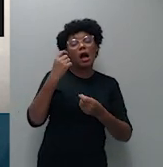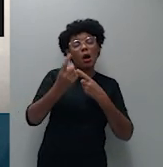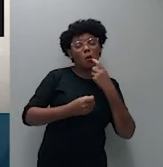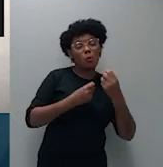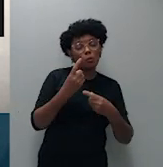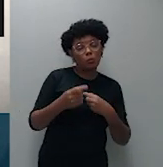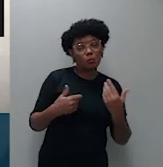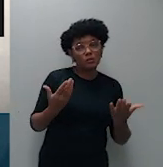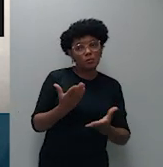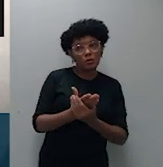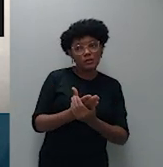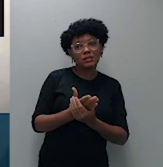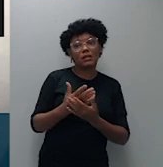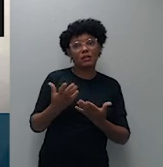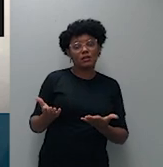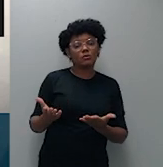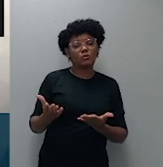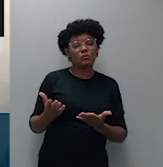informação